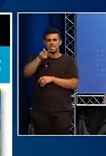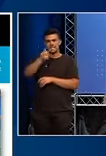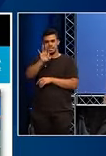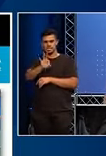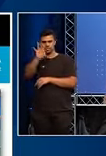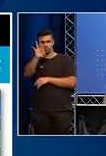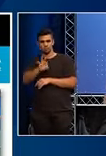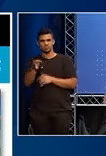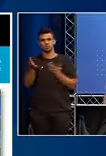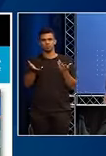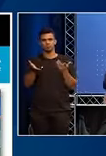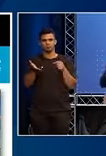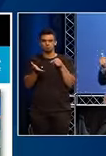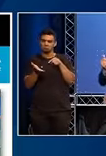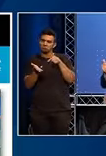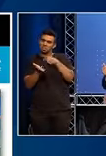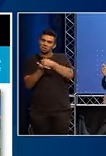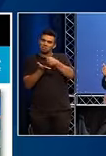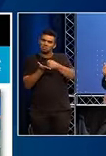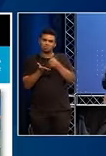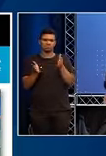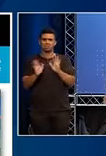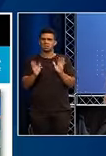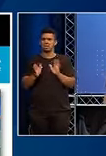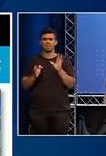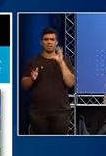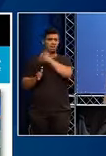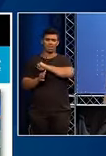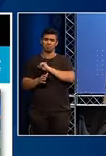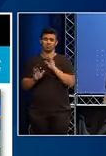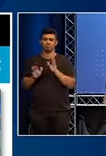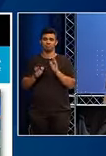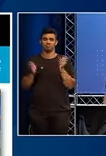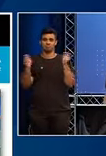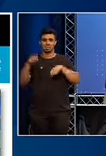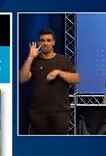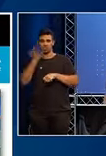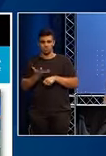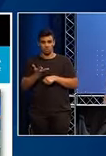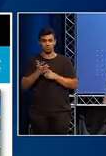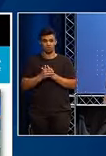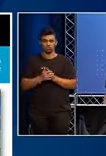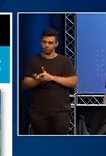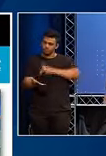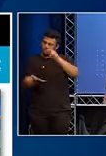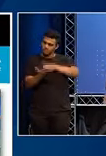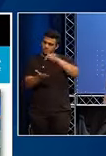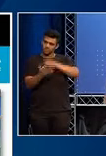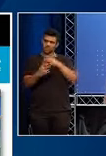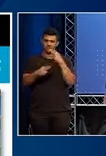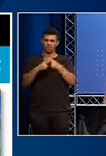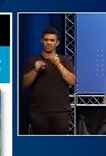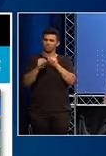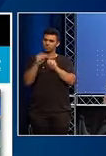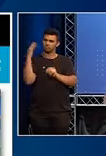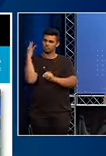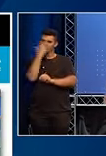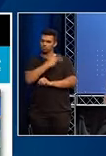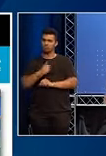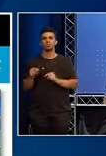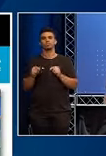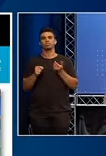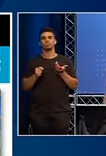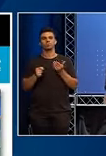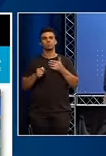carteira imobiliária. Não é nada. A gente faz assim. Então, de fato, a Caixa fará, e fará bonito, em especial para quem